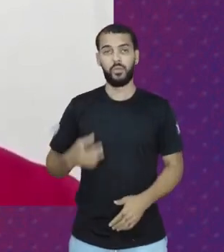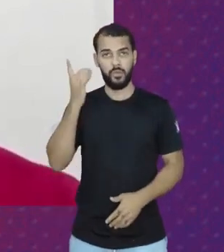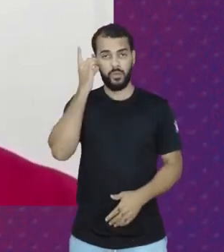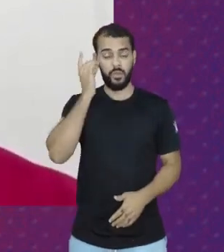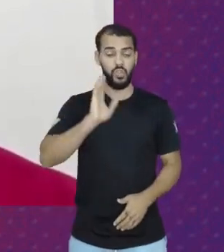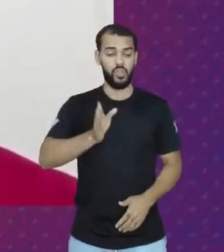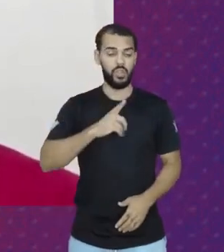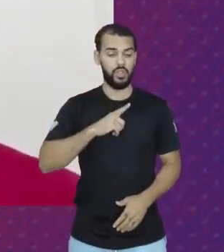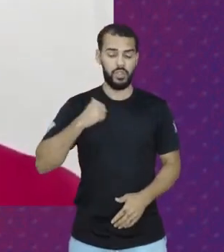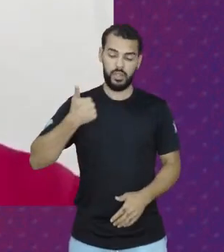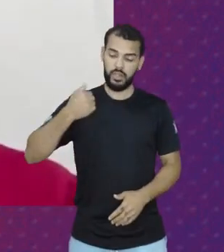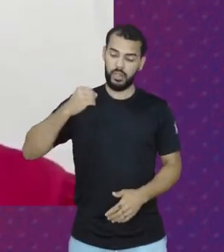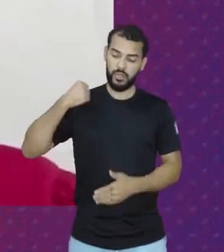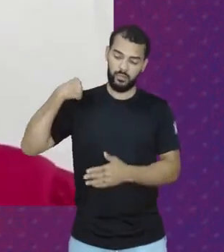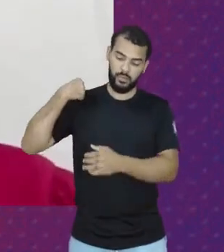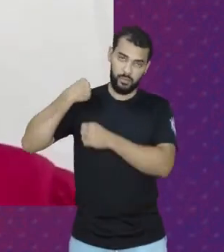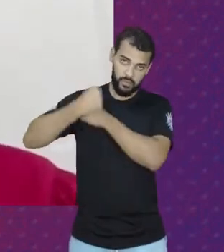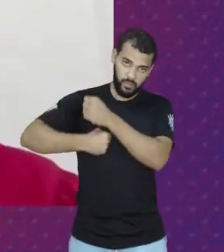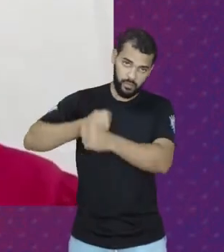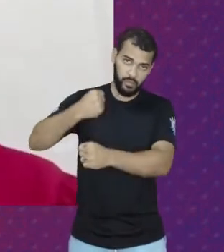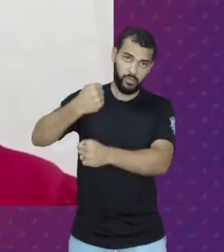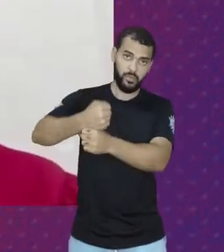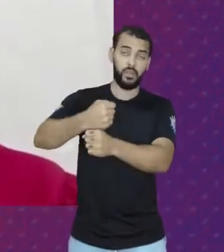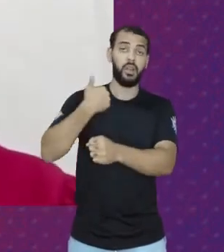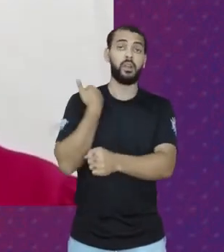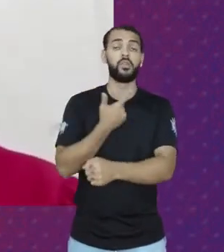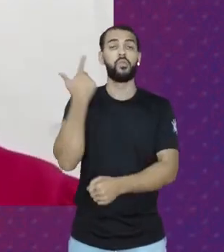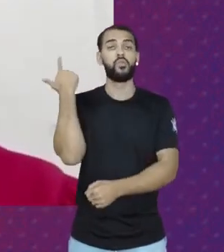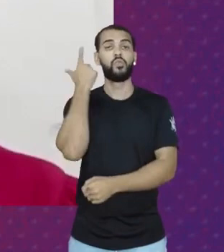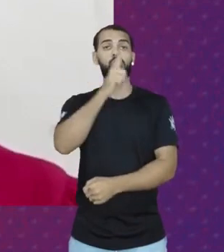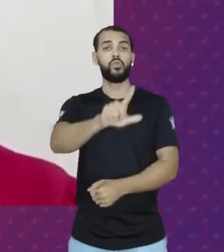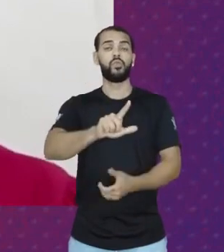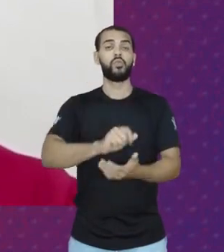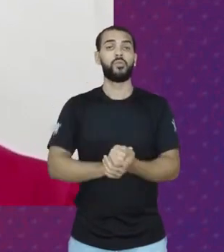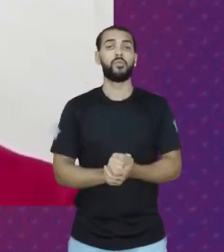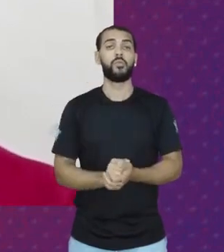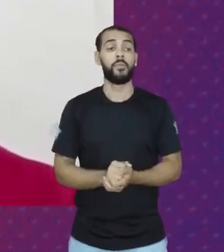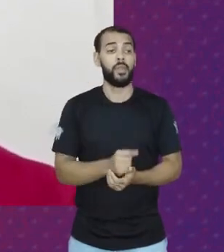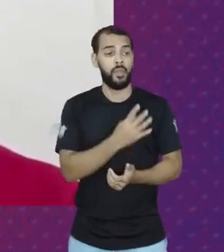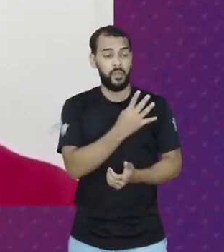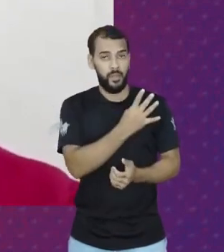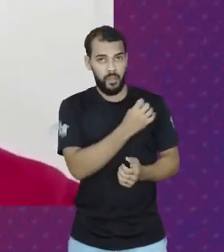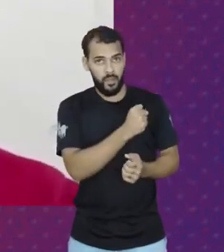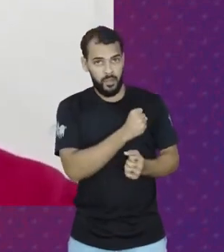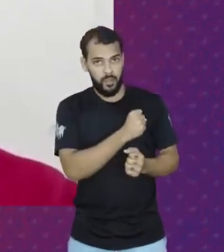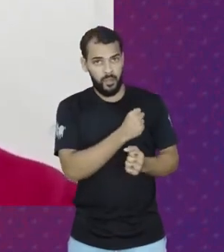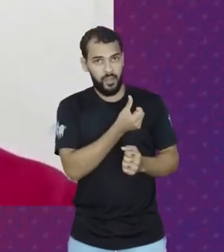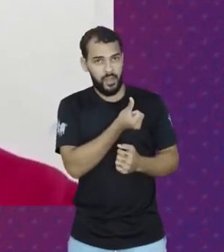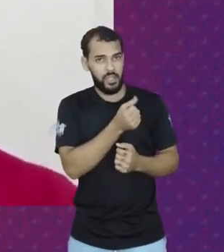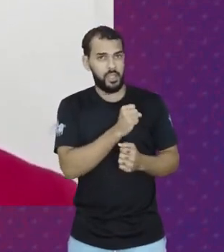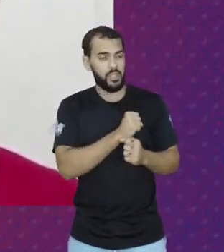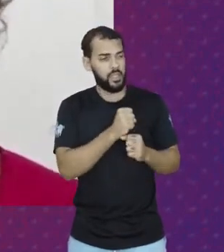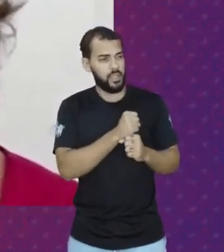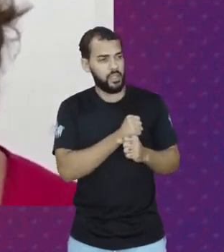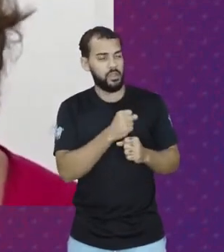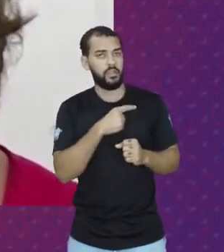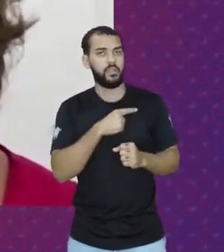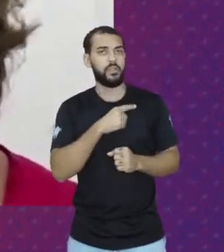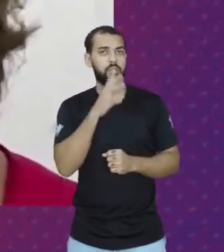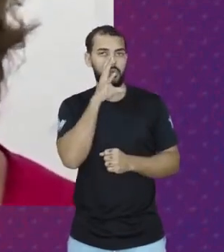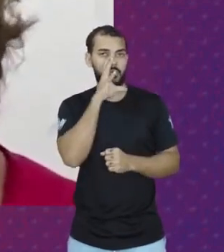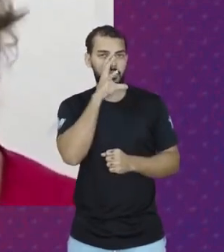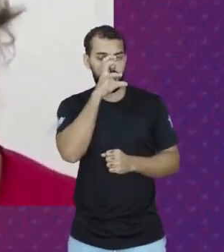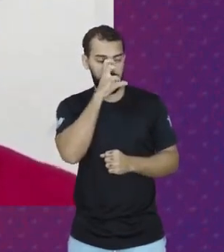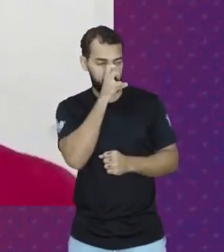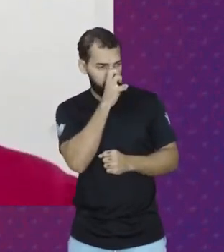anos de existência, possamos colher os frutos desses 6 anos de resistência. Resistência